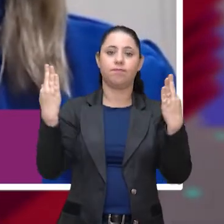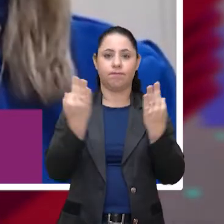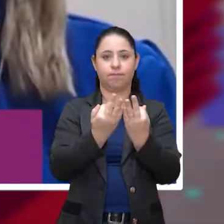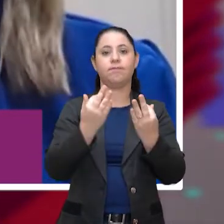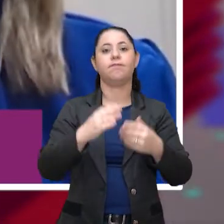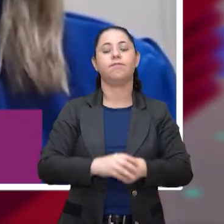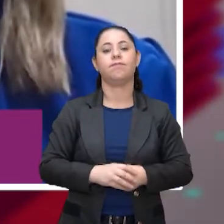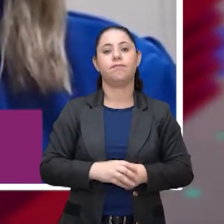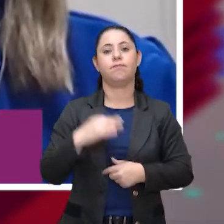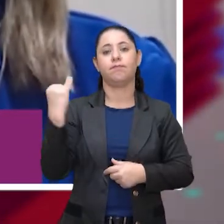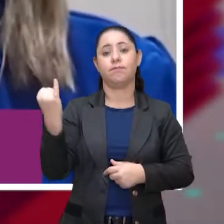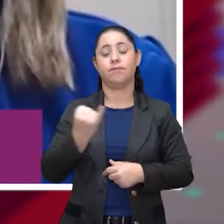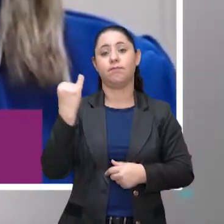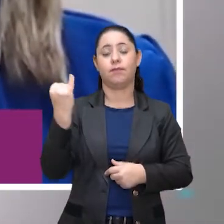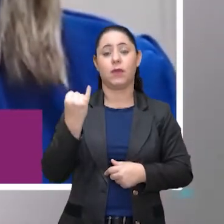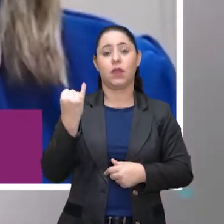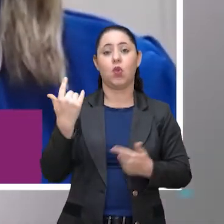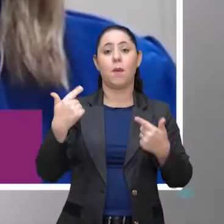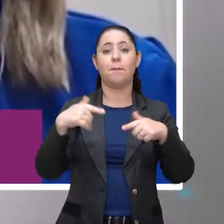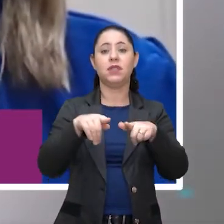a importância do parceiro.